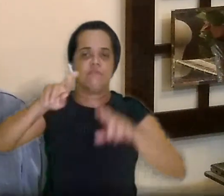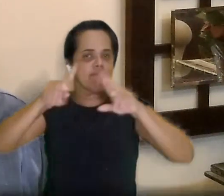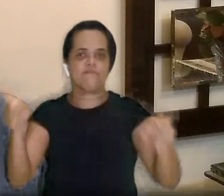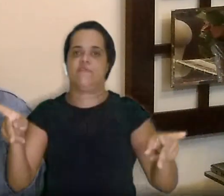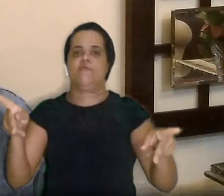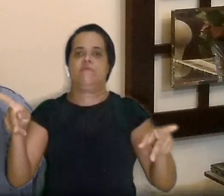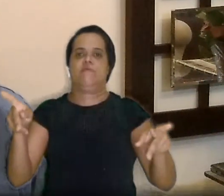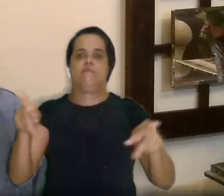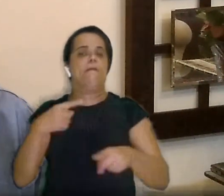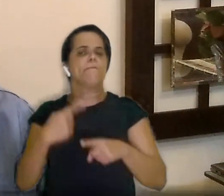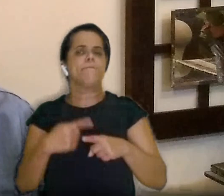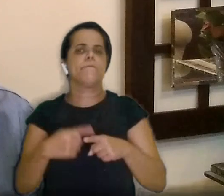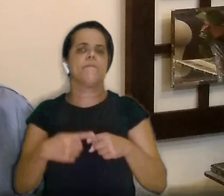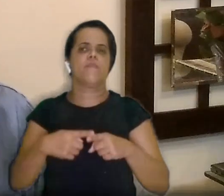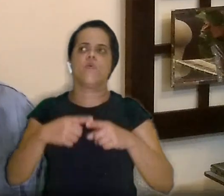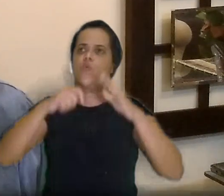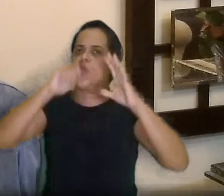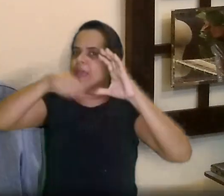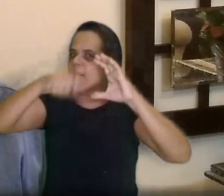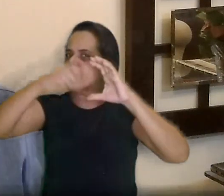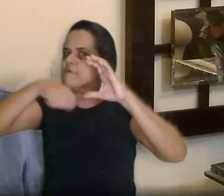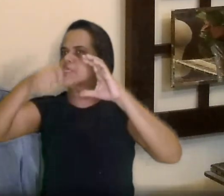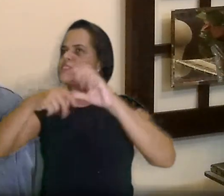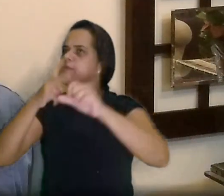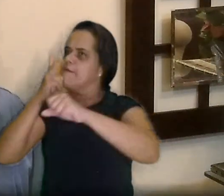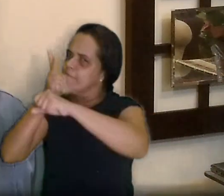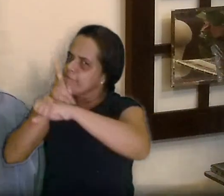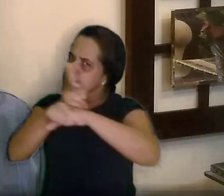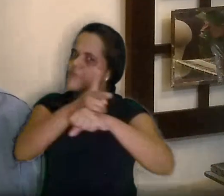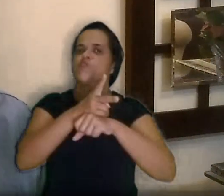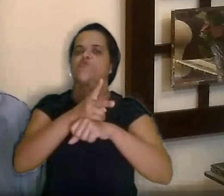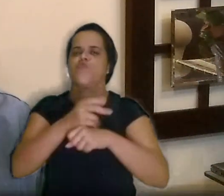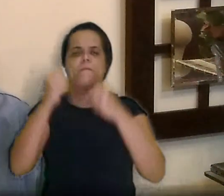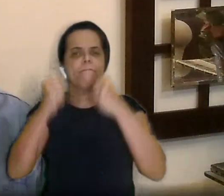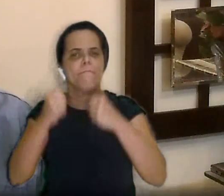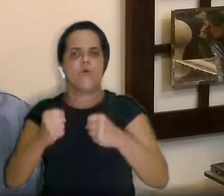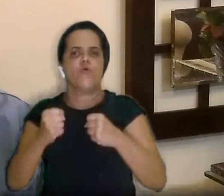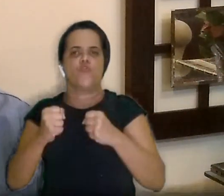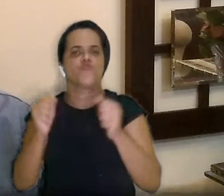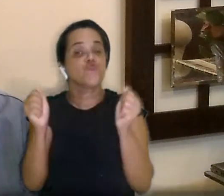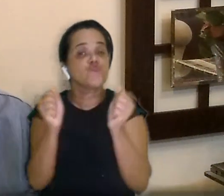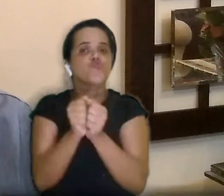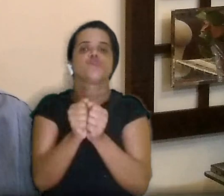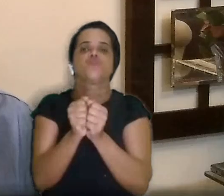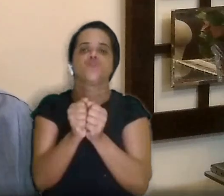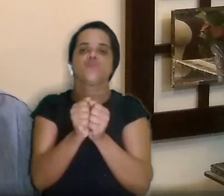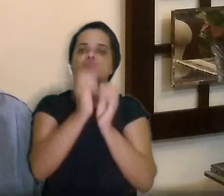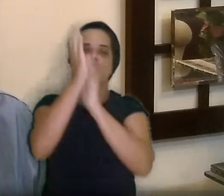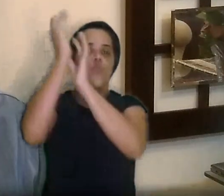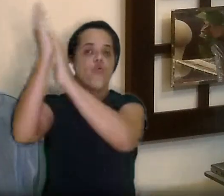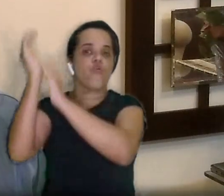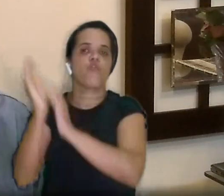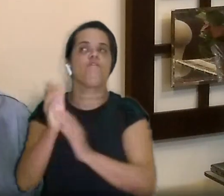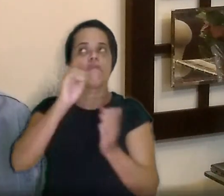nossas gravações sendo reunidas para que os irmãos possam estar todos juntos neste momento, no mesmo horário que